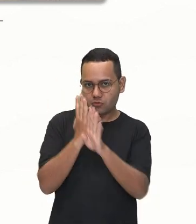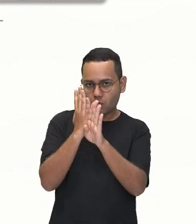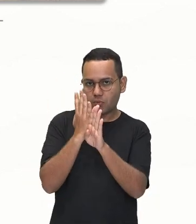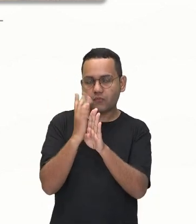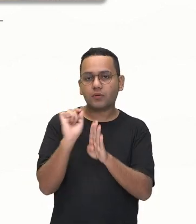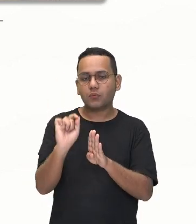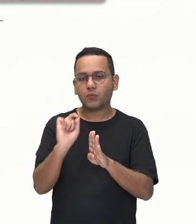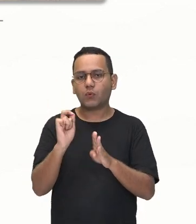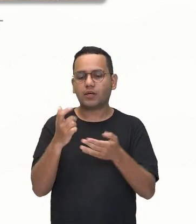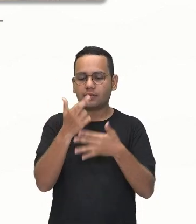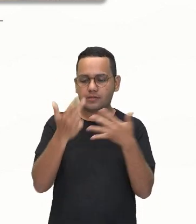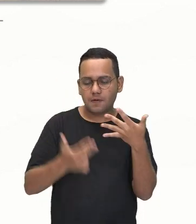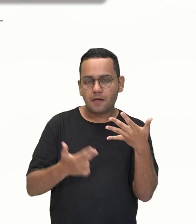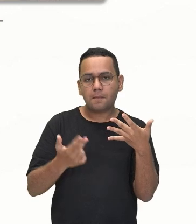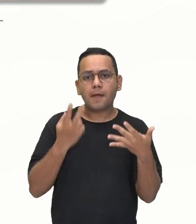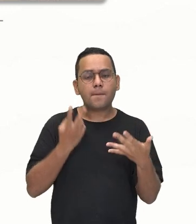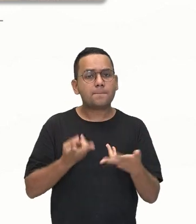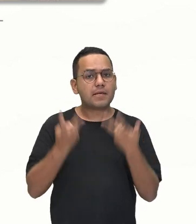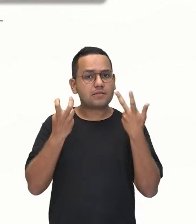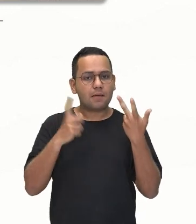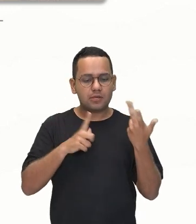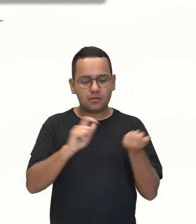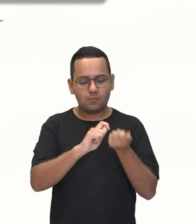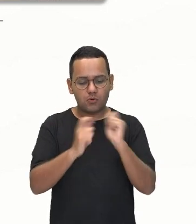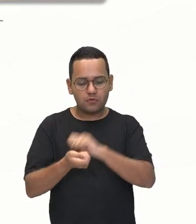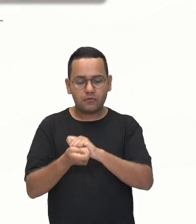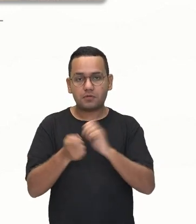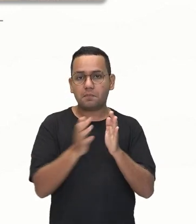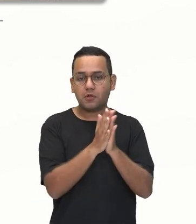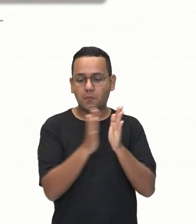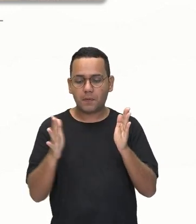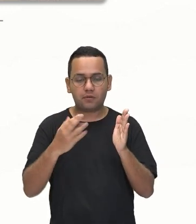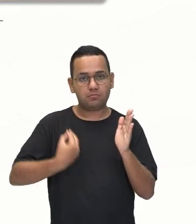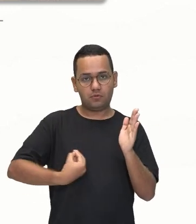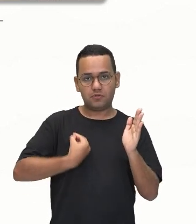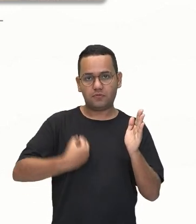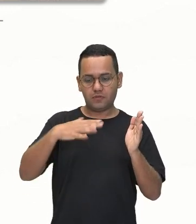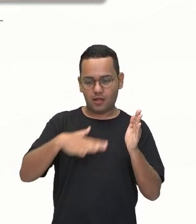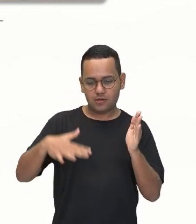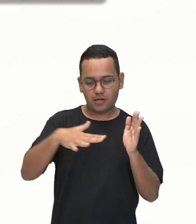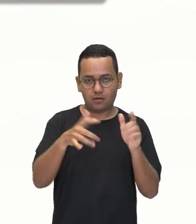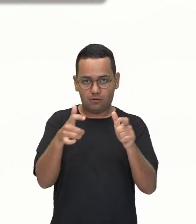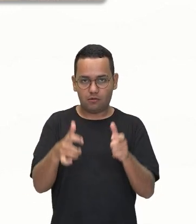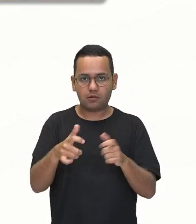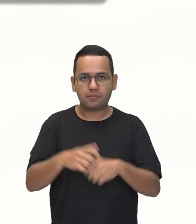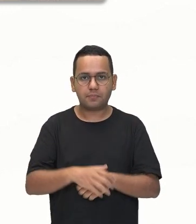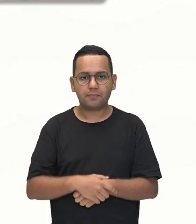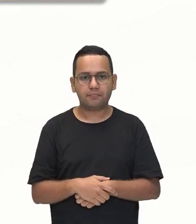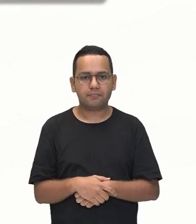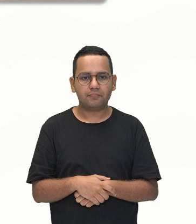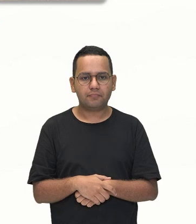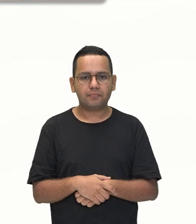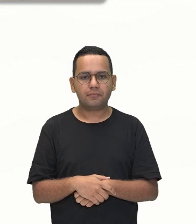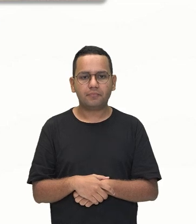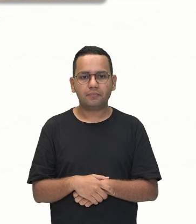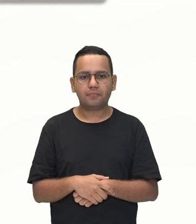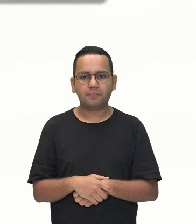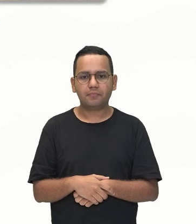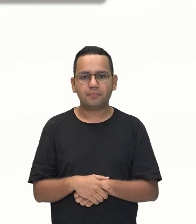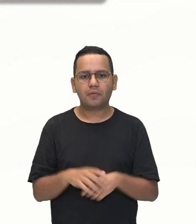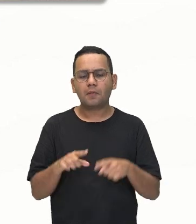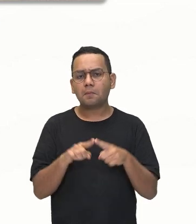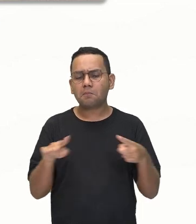sofreram modificações ao longo do tempo. E essas modificações, elas podem ali ser consideradas a partir